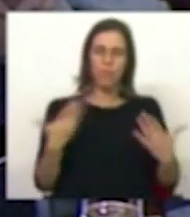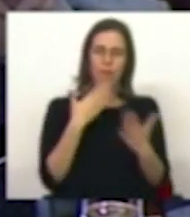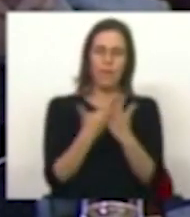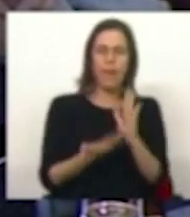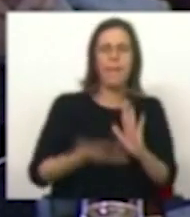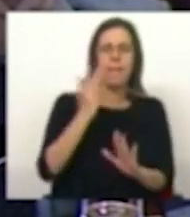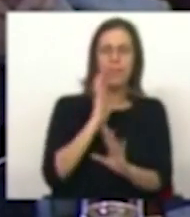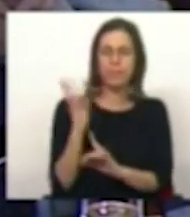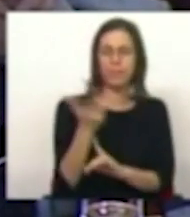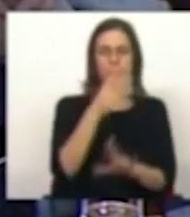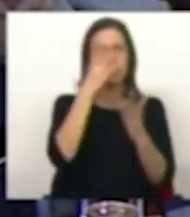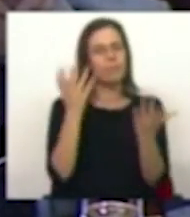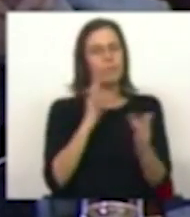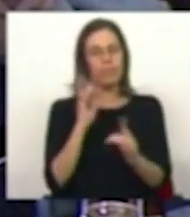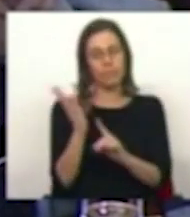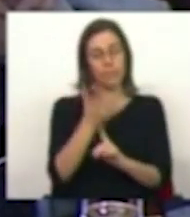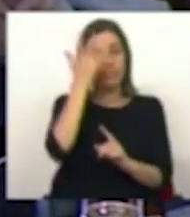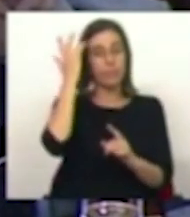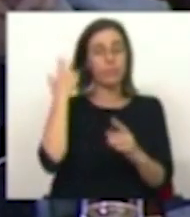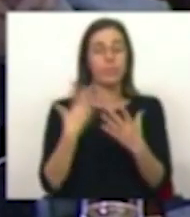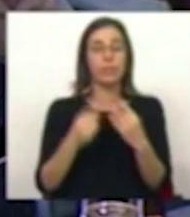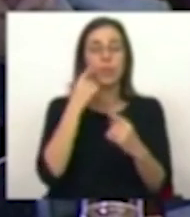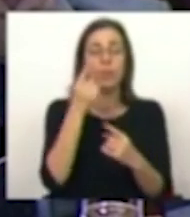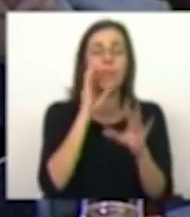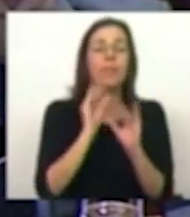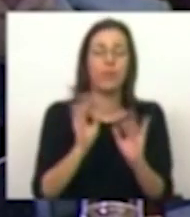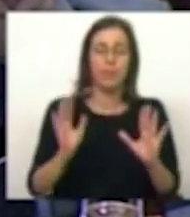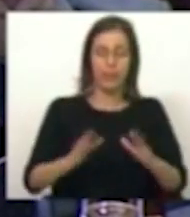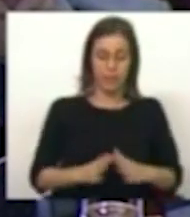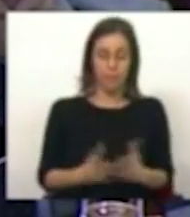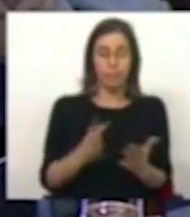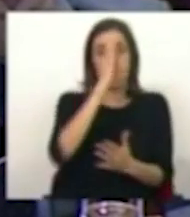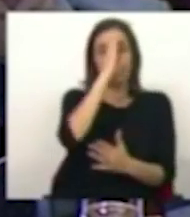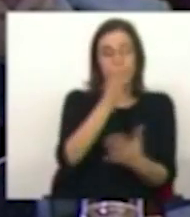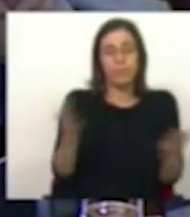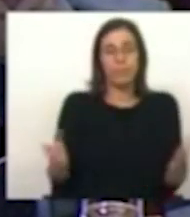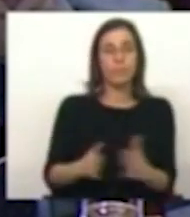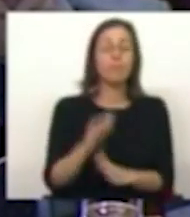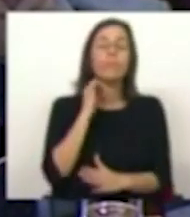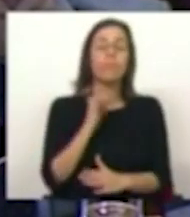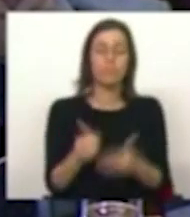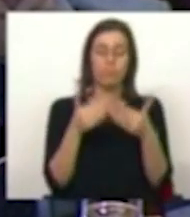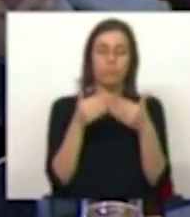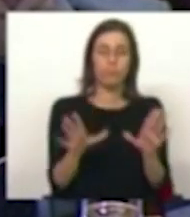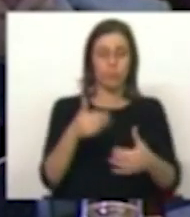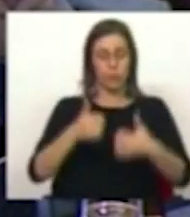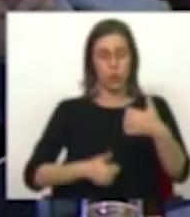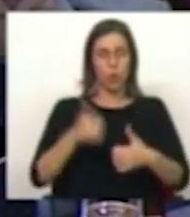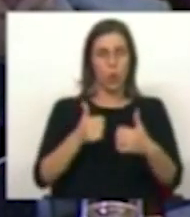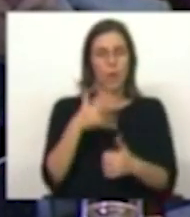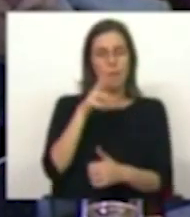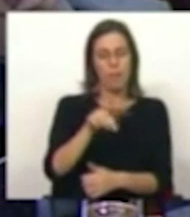aumentar o número de médicos especialistas em formação. Como sabe, foi autorizada a abertura de um concurso